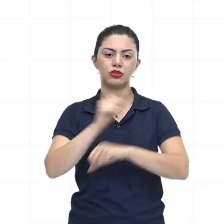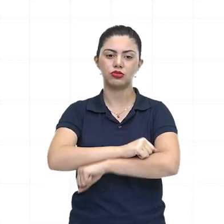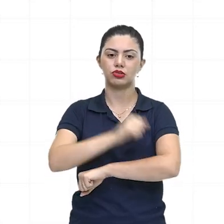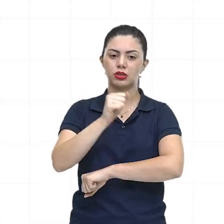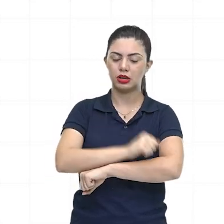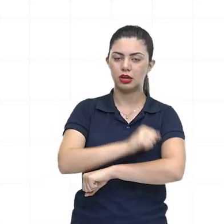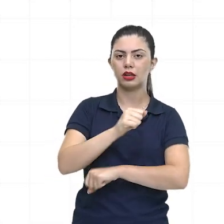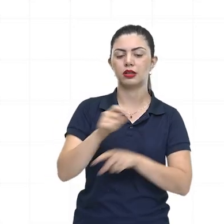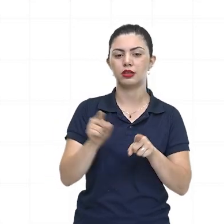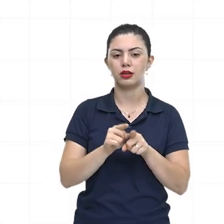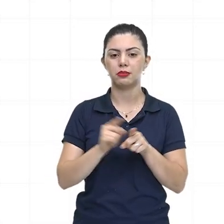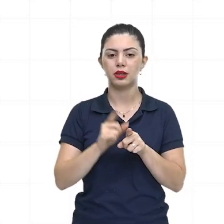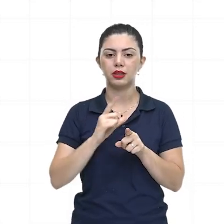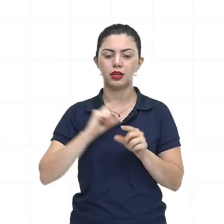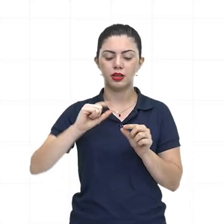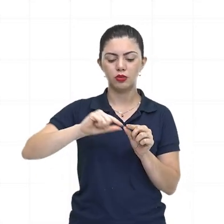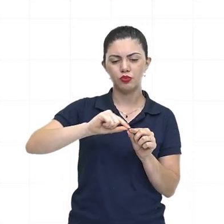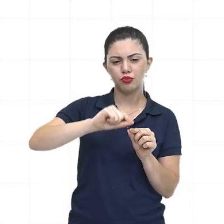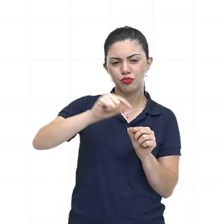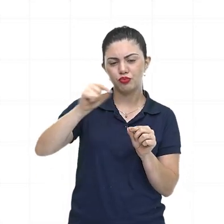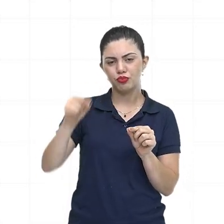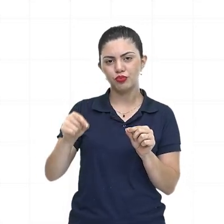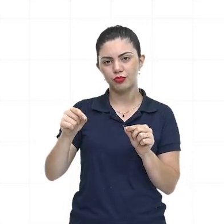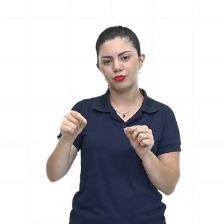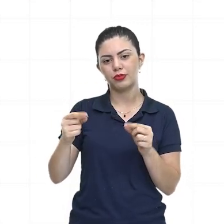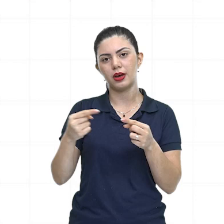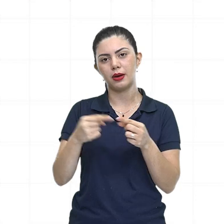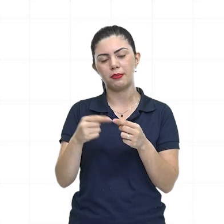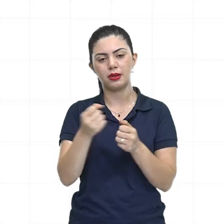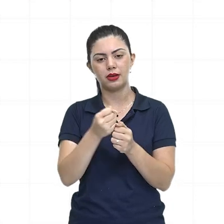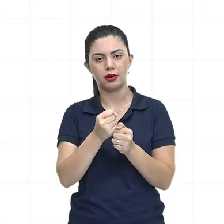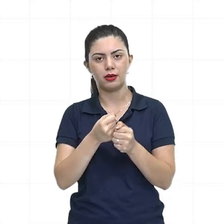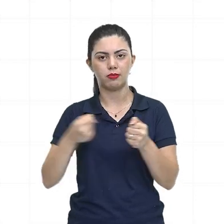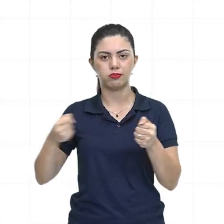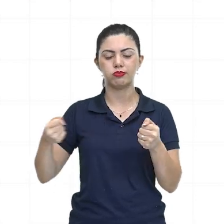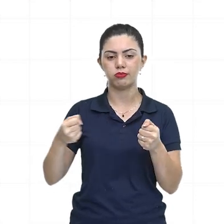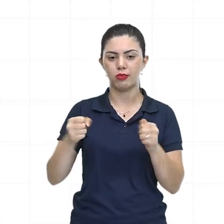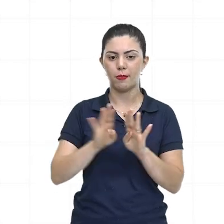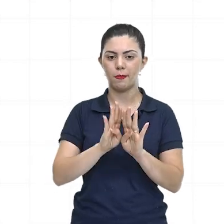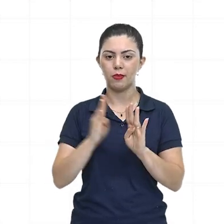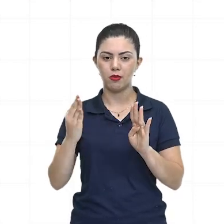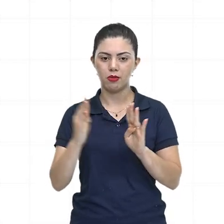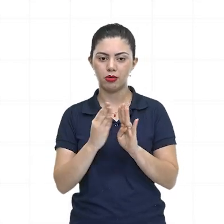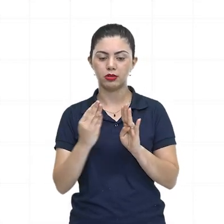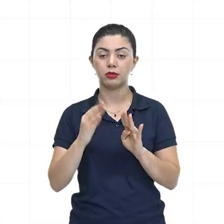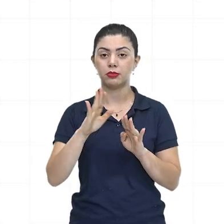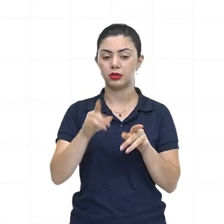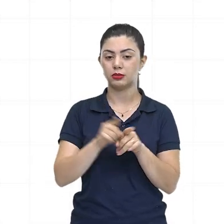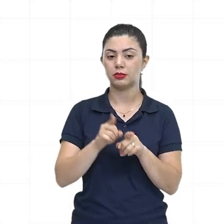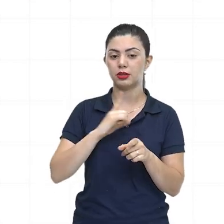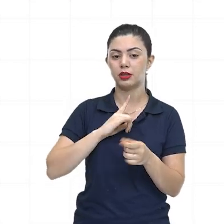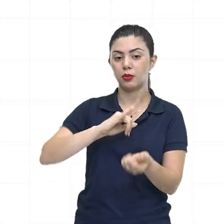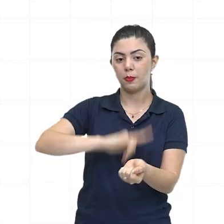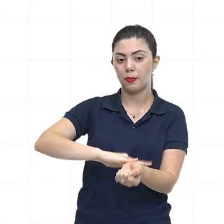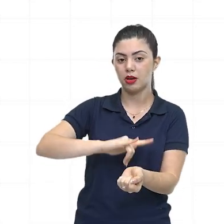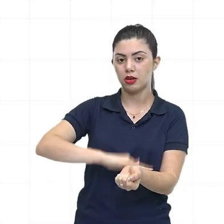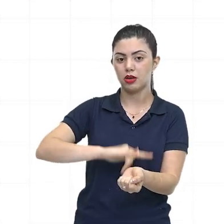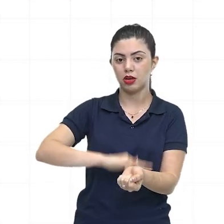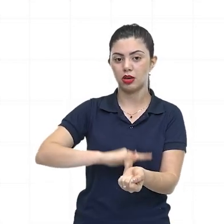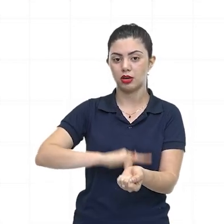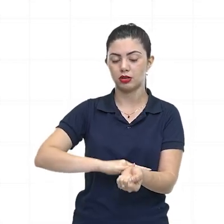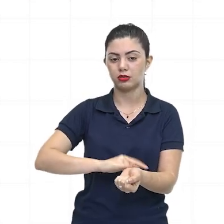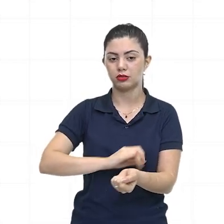certo? Está abrindo nesse sentido aqui. Aqui nós temos um banheiro social que vai medir 2, certo? Até aqui